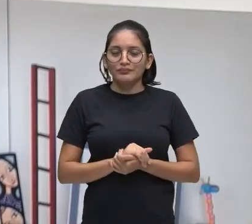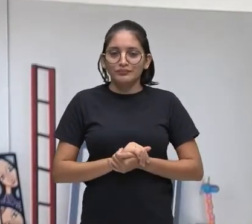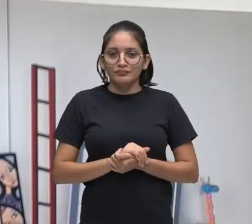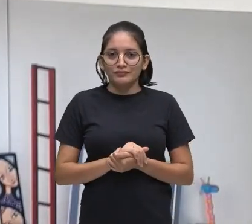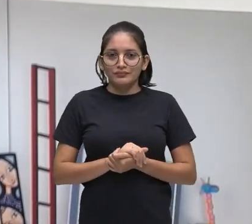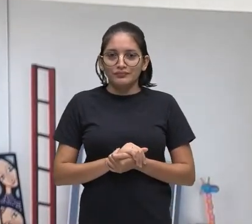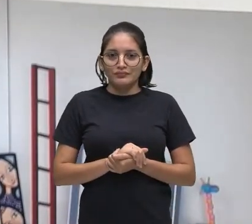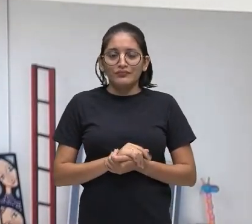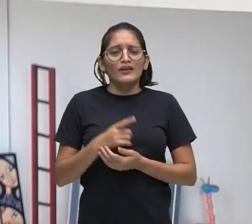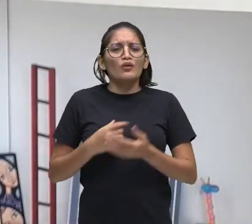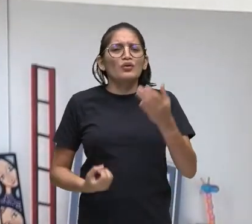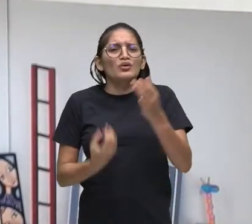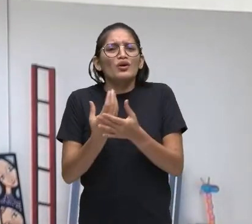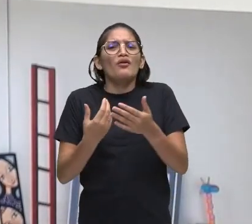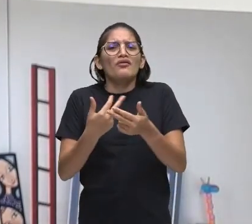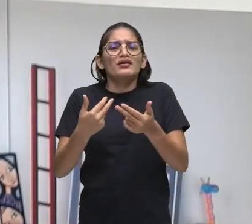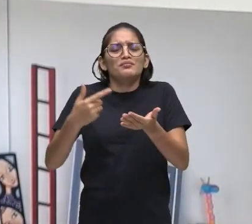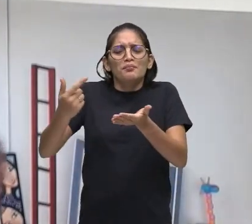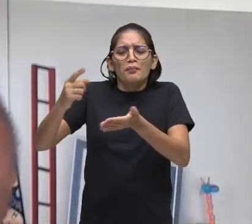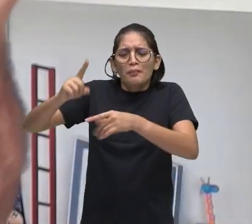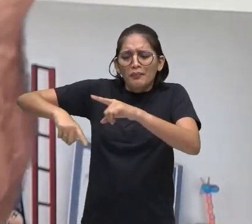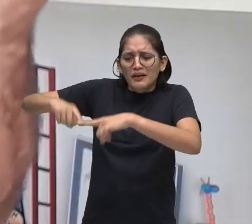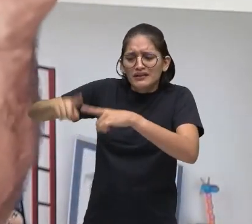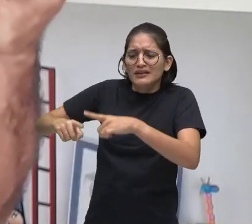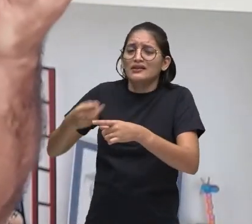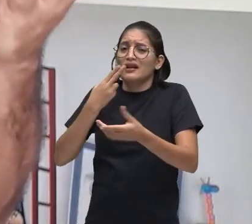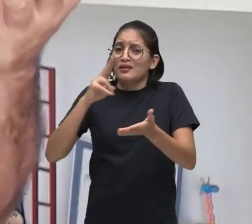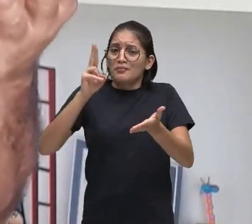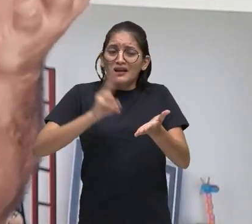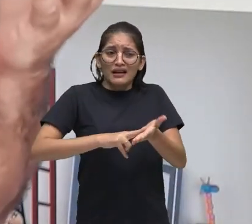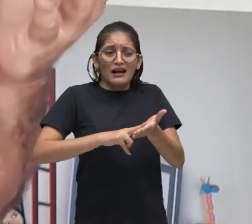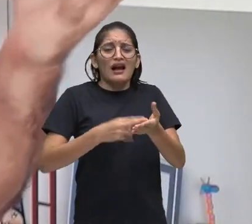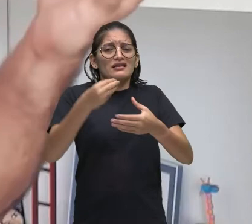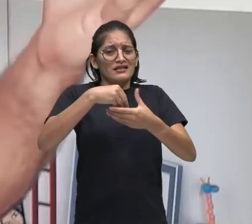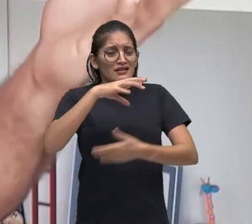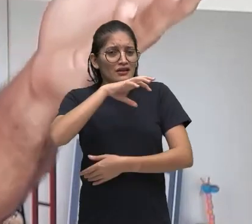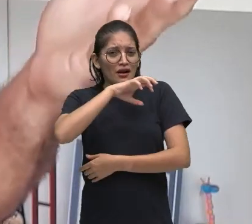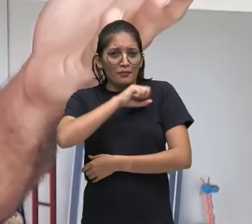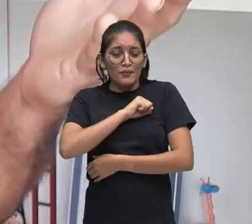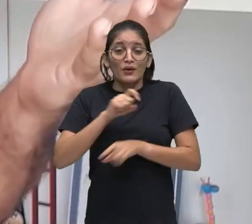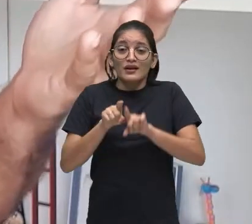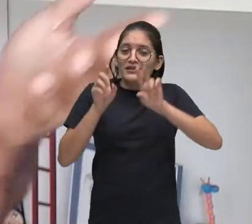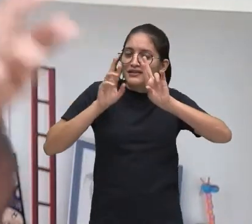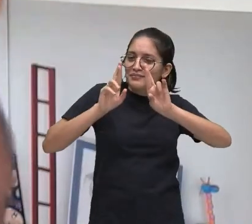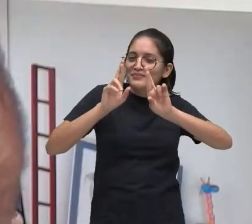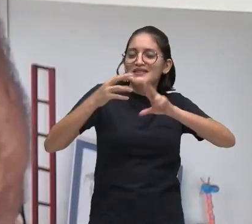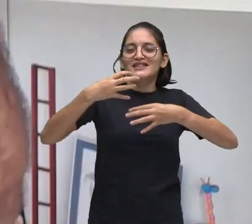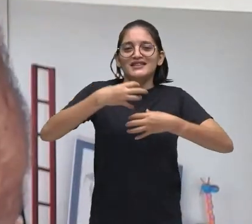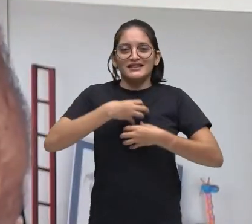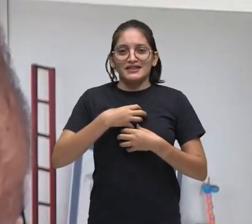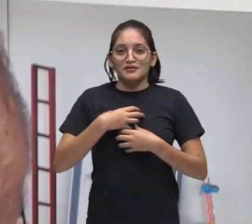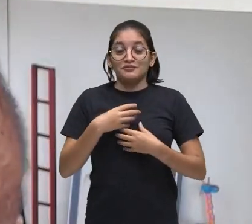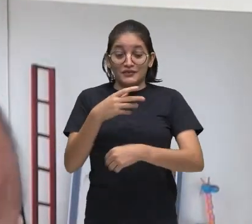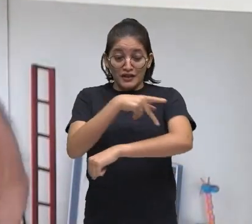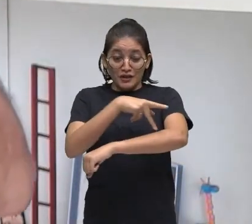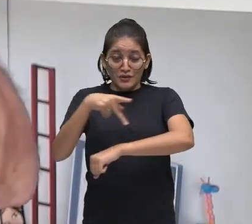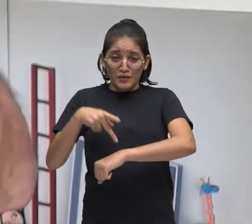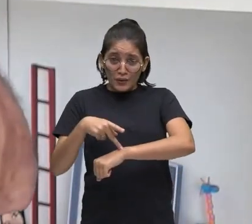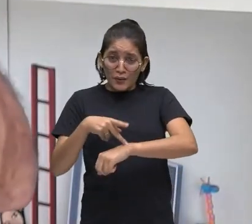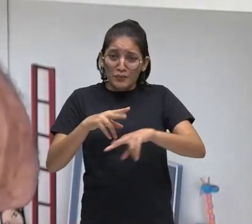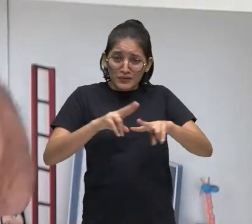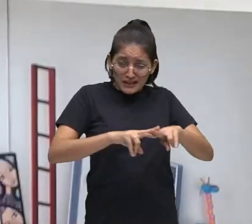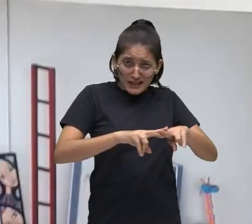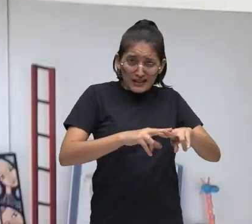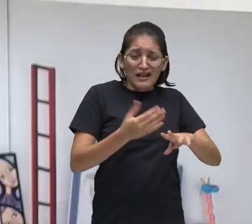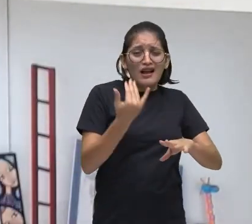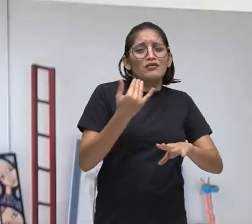muito aguerrido, obras de grande valor, cartas cheias de amor esperança e sentido. Pedagogia do oprimido,